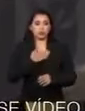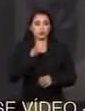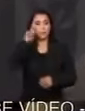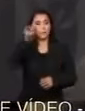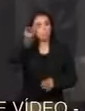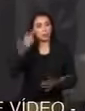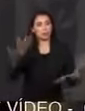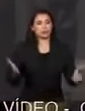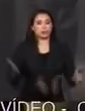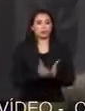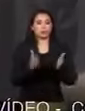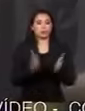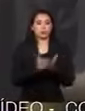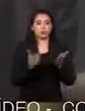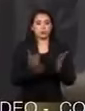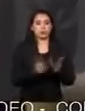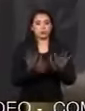periféricos.